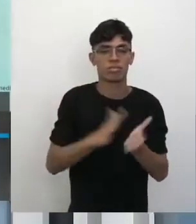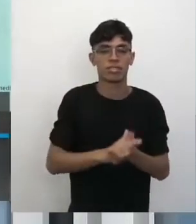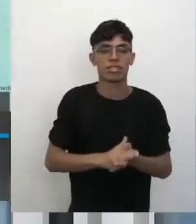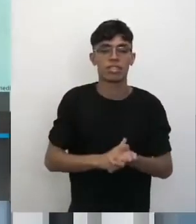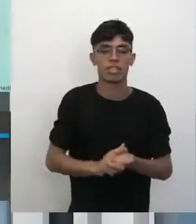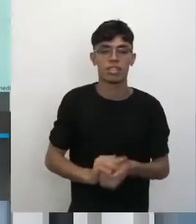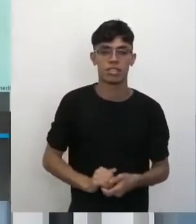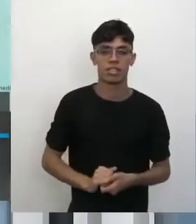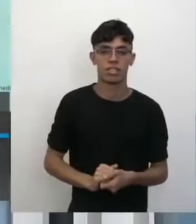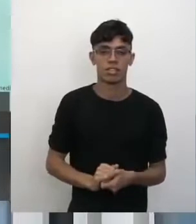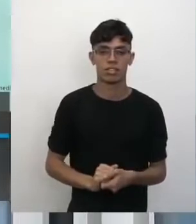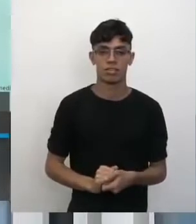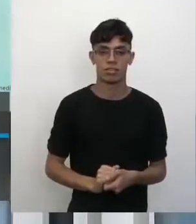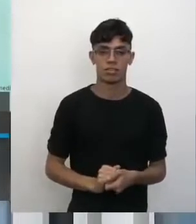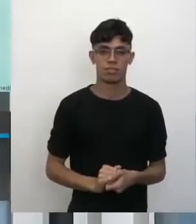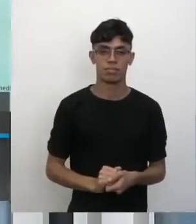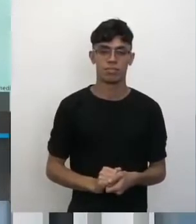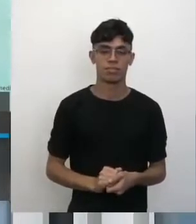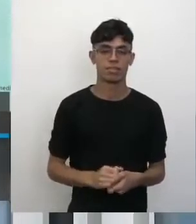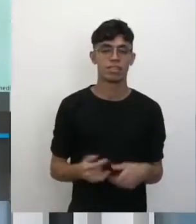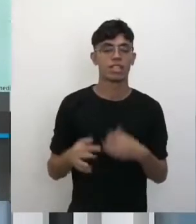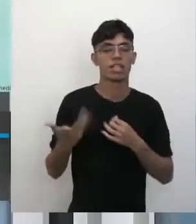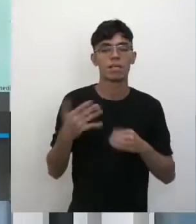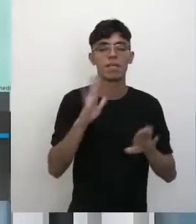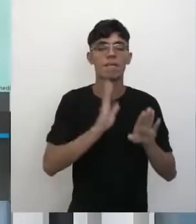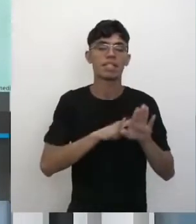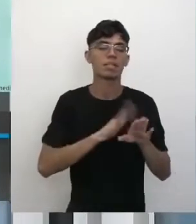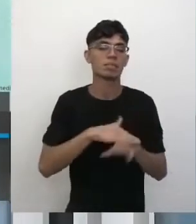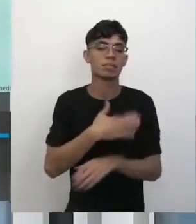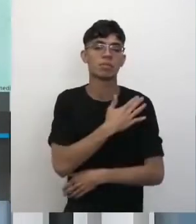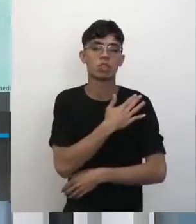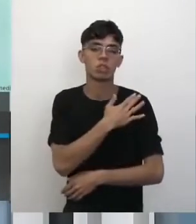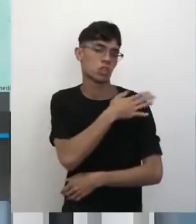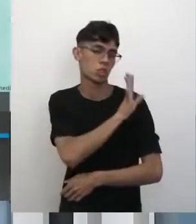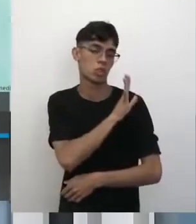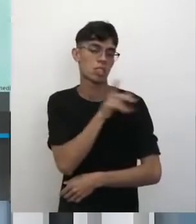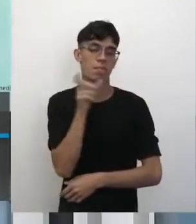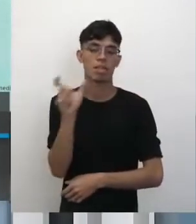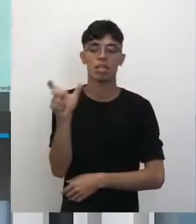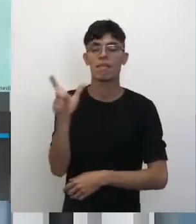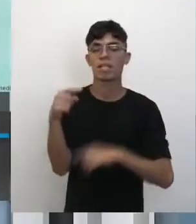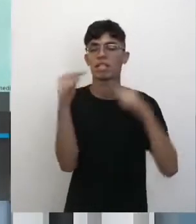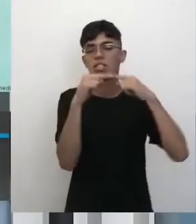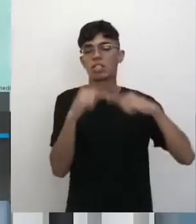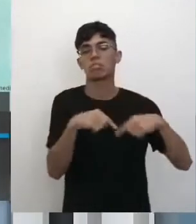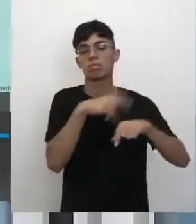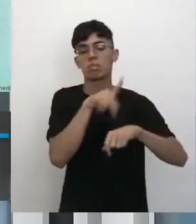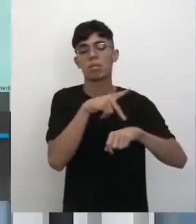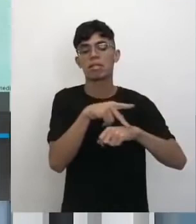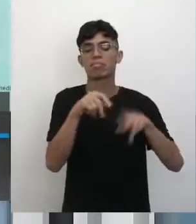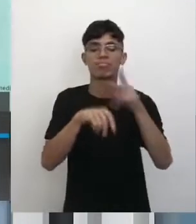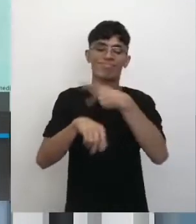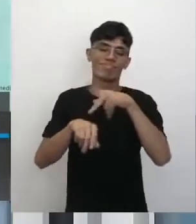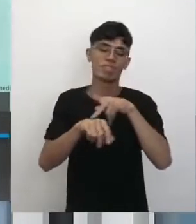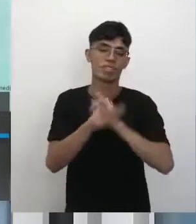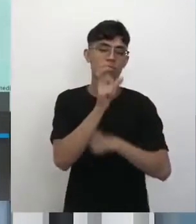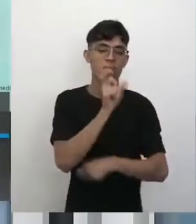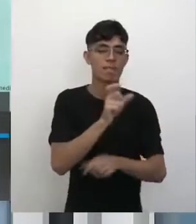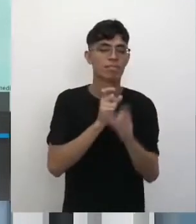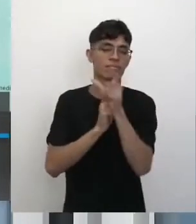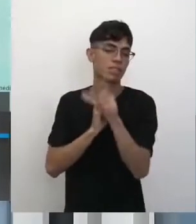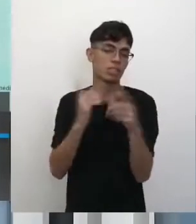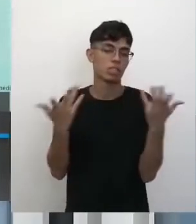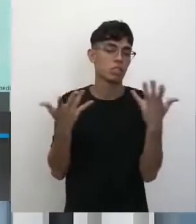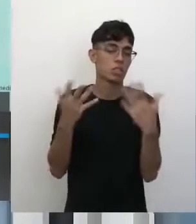uma forma pejorativa, preconceituosa, né, de se relacionar aos países, e aí, logicamente, se tornou esses